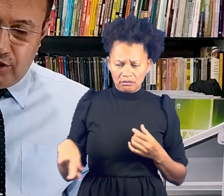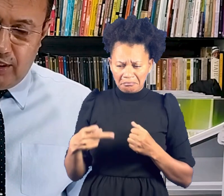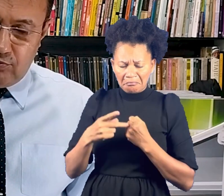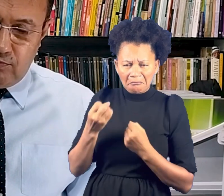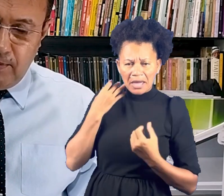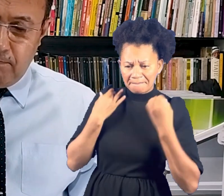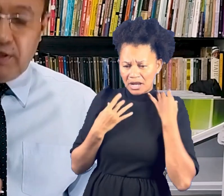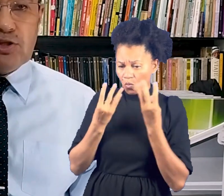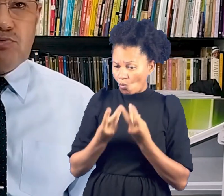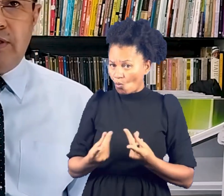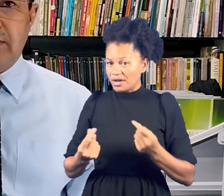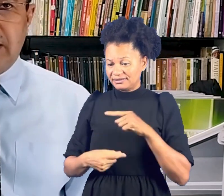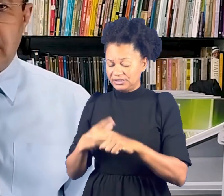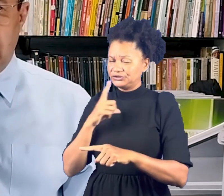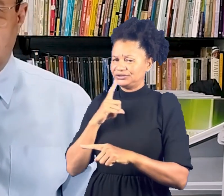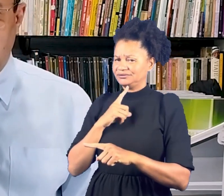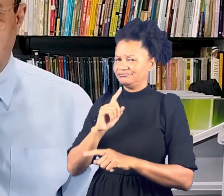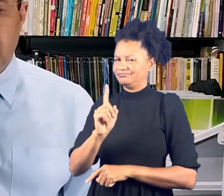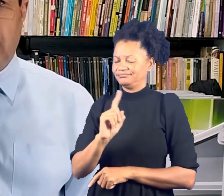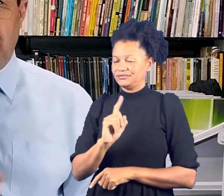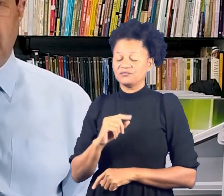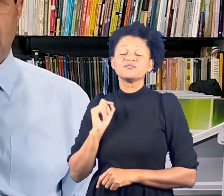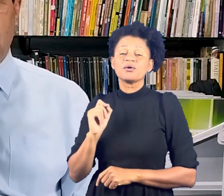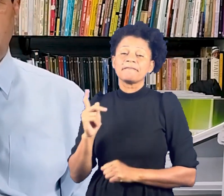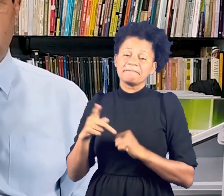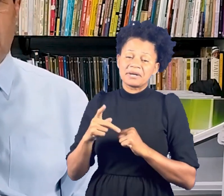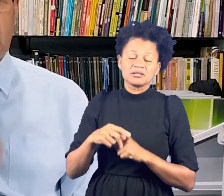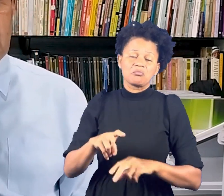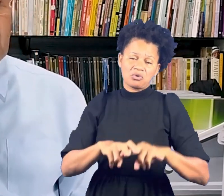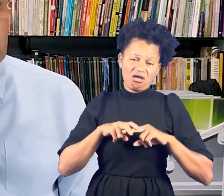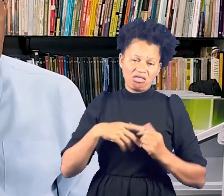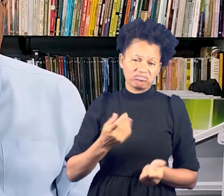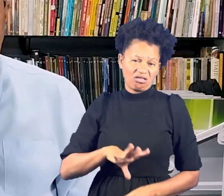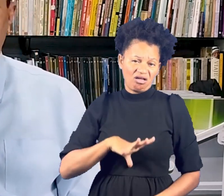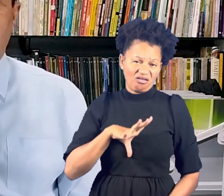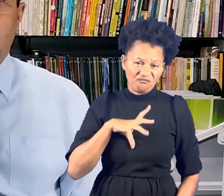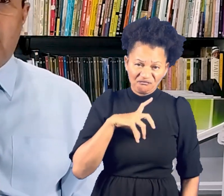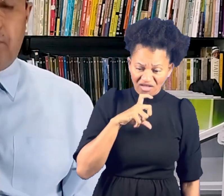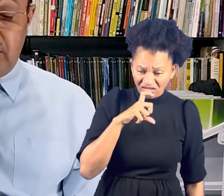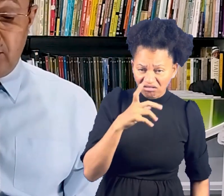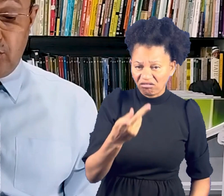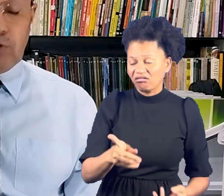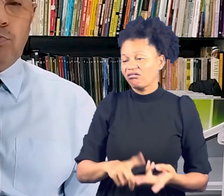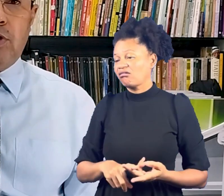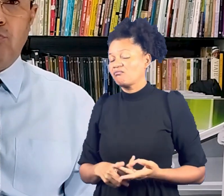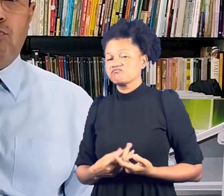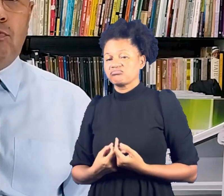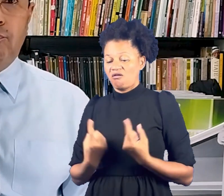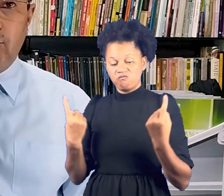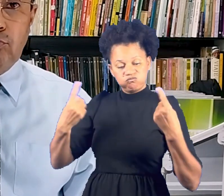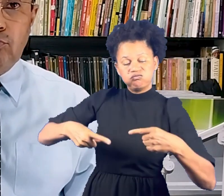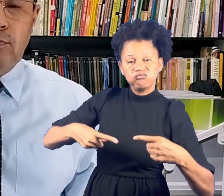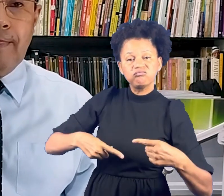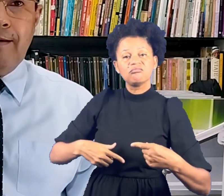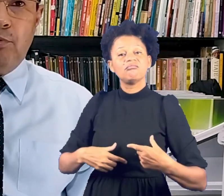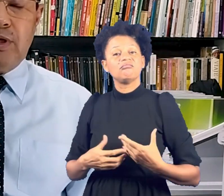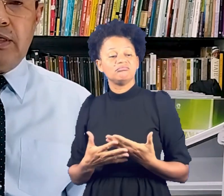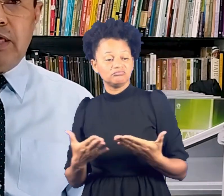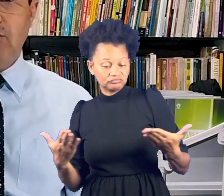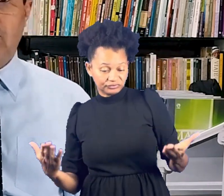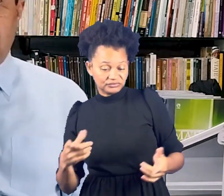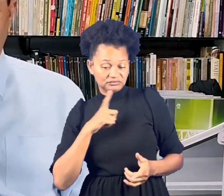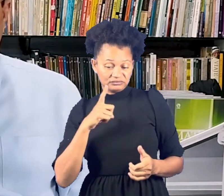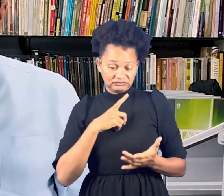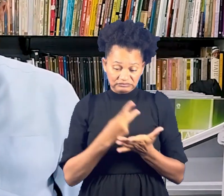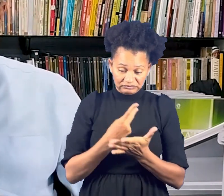foi apedrejado pelas qualidades que ele tinha. Ele foi apedrejado por causa da inveja, foi apedrejado por causa do confronto,